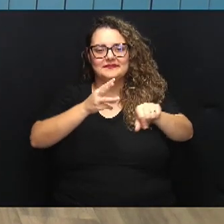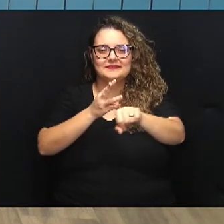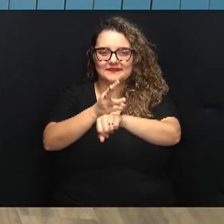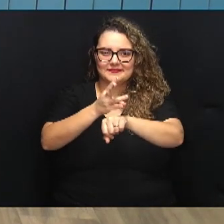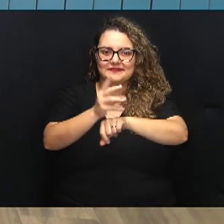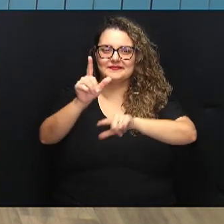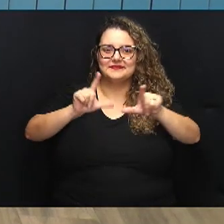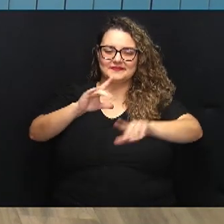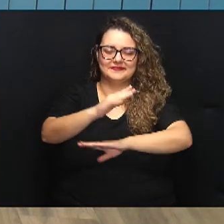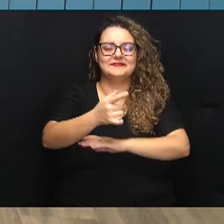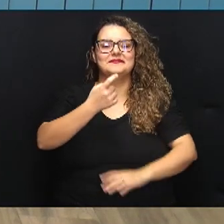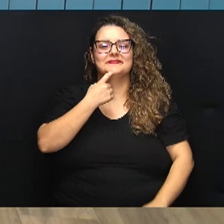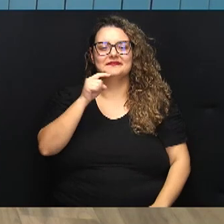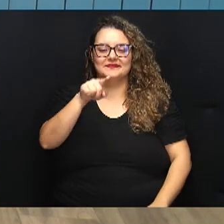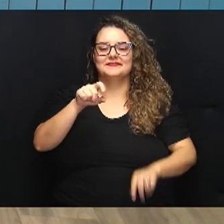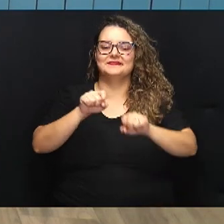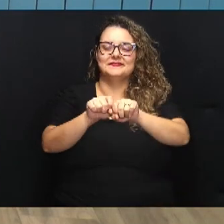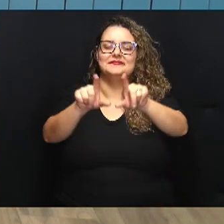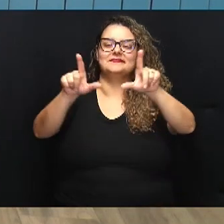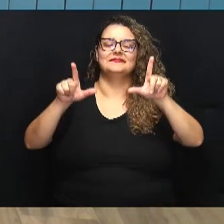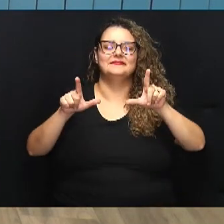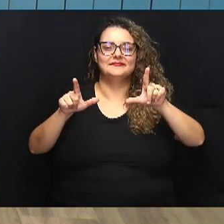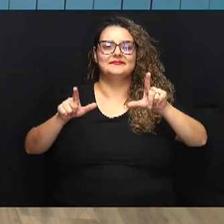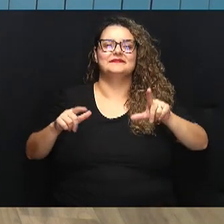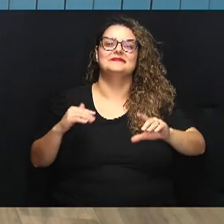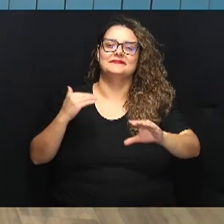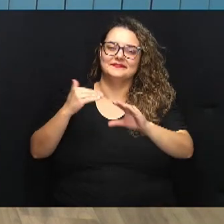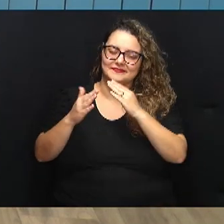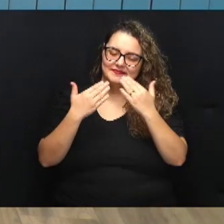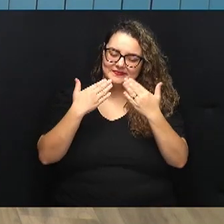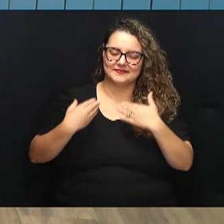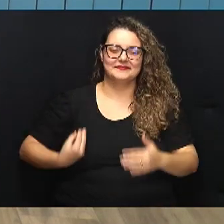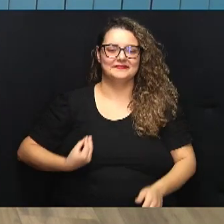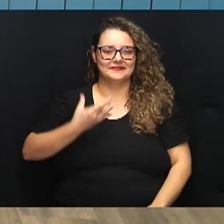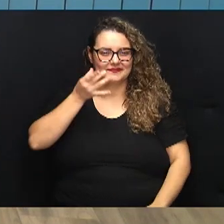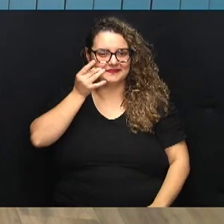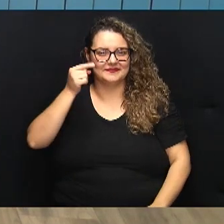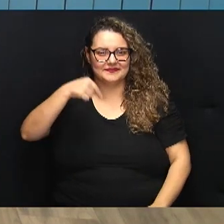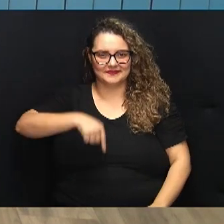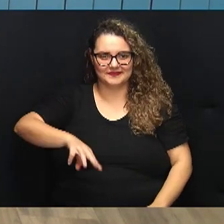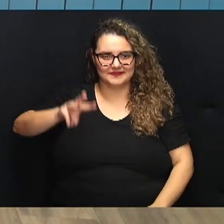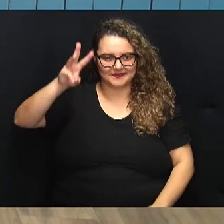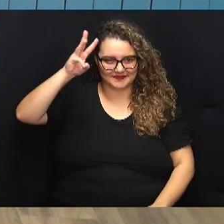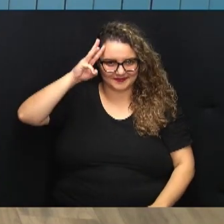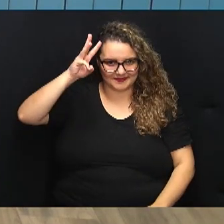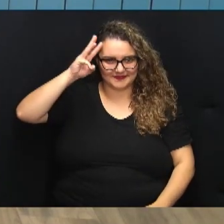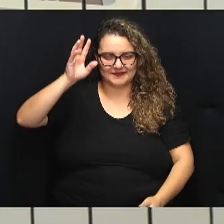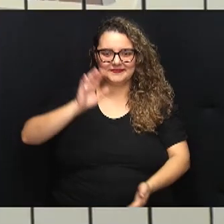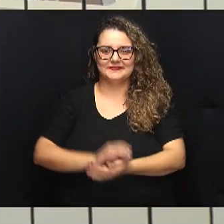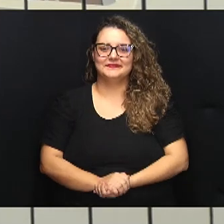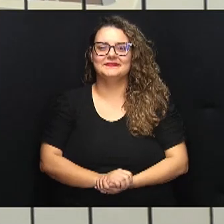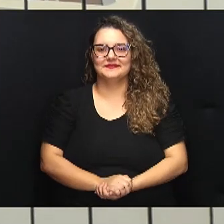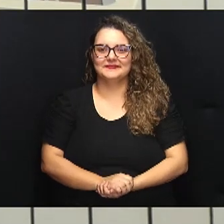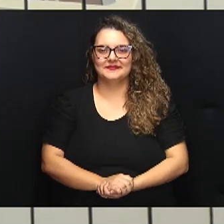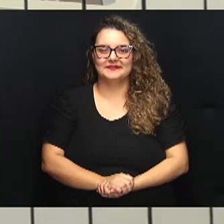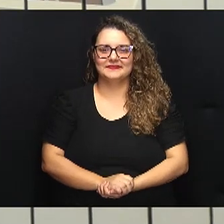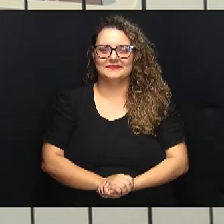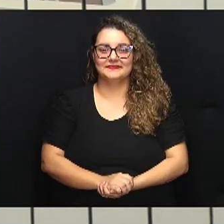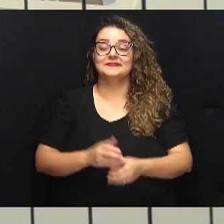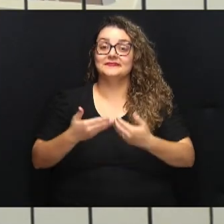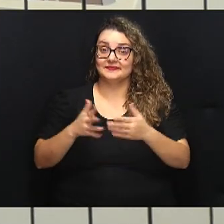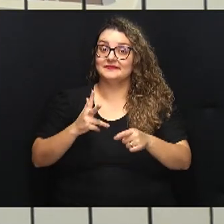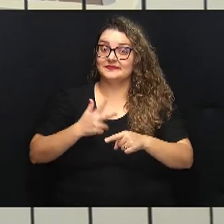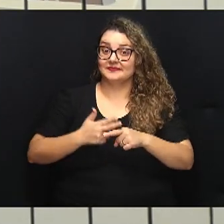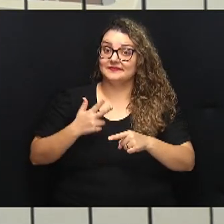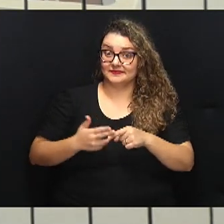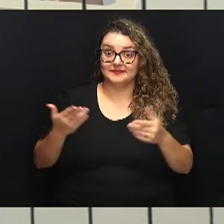o WhatsApp da TV Câmara Campinas, você aperta e a gente conversa ao vivo nesta terça-feira. A gente abre a edição